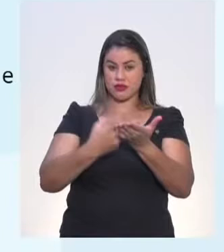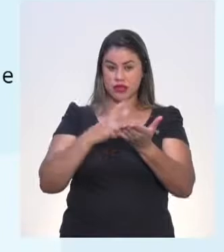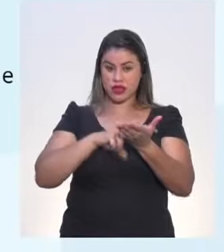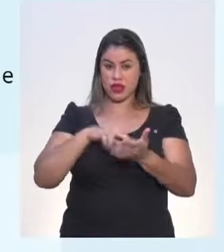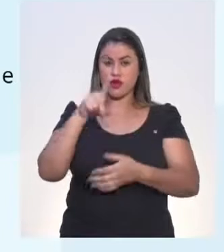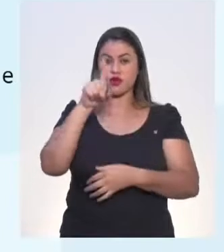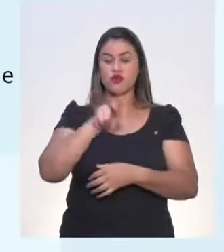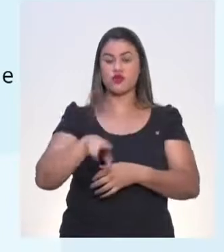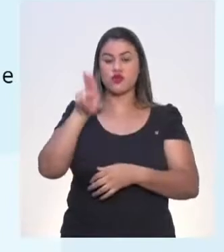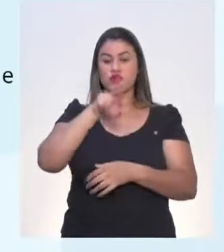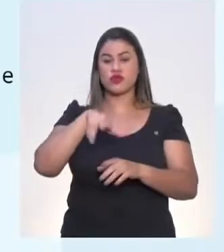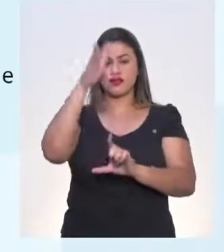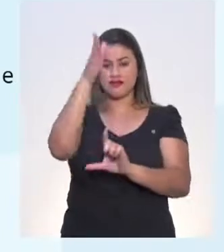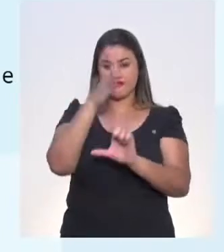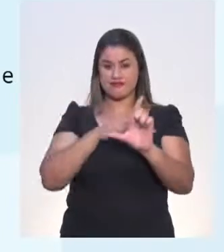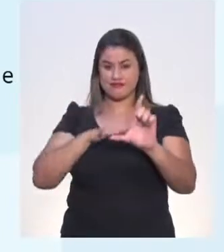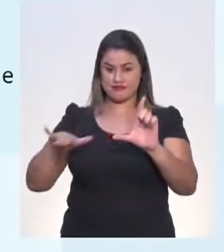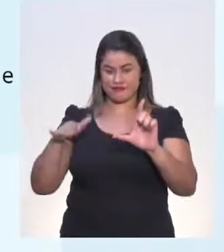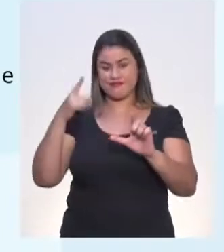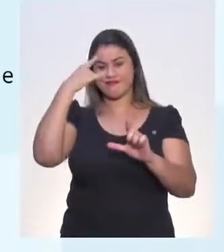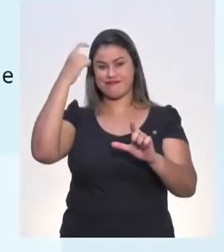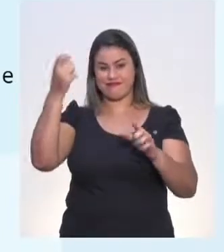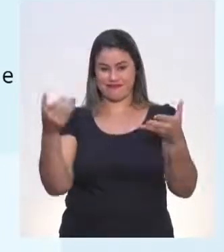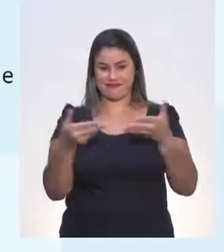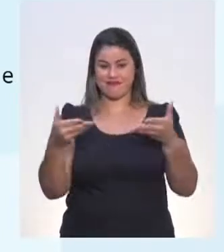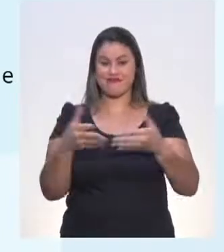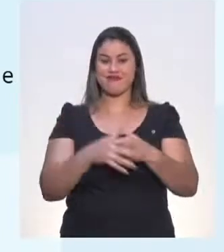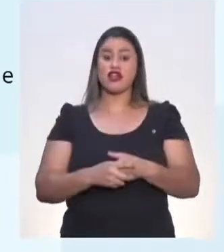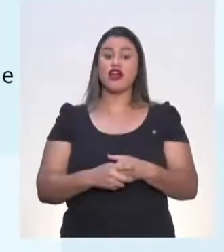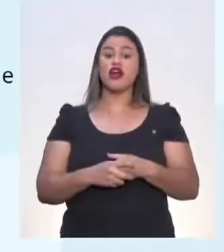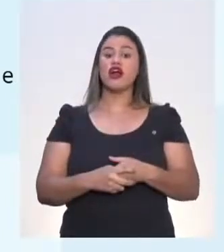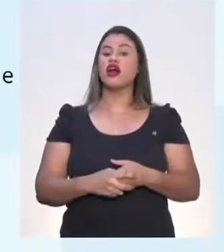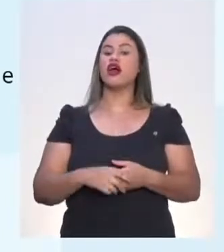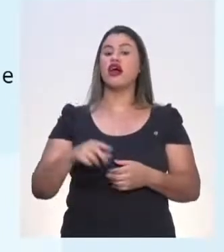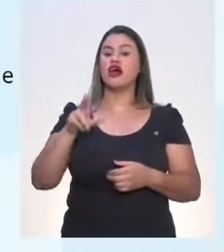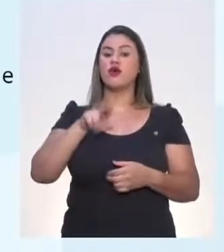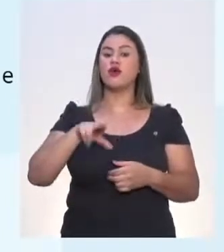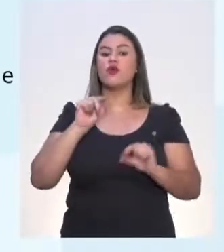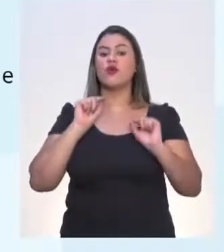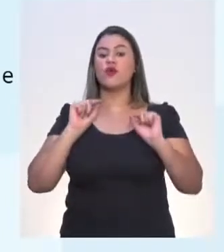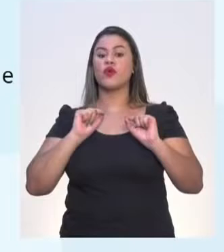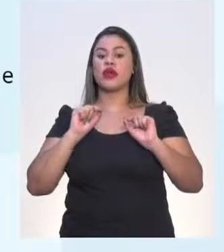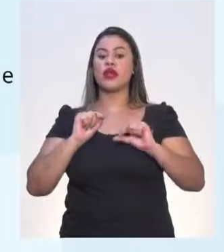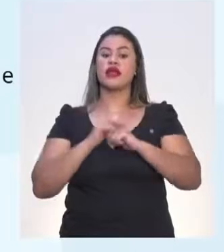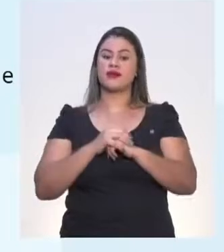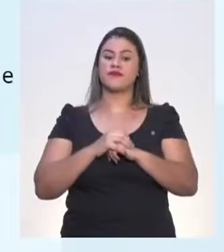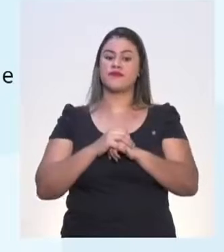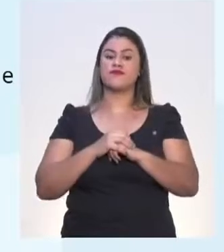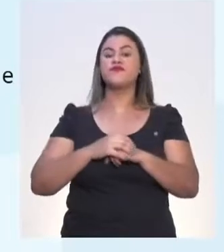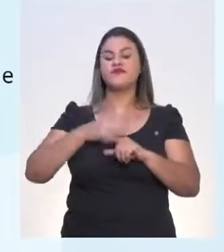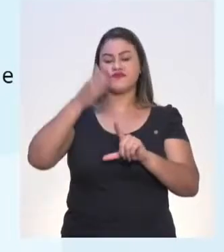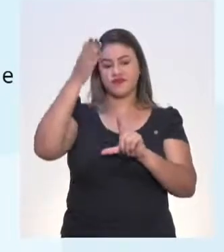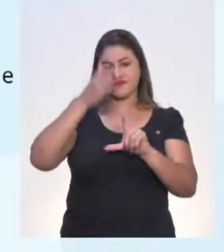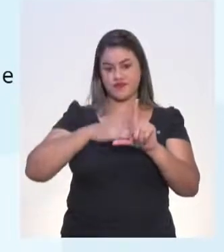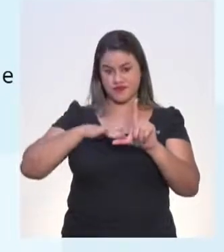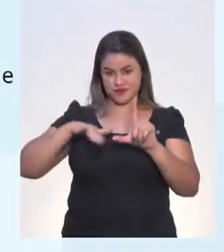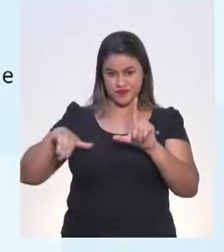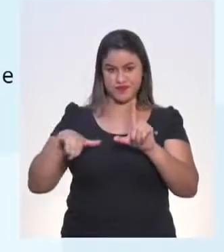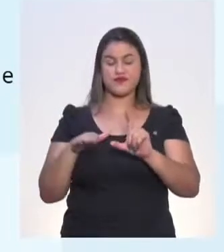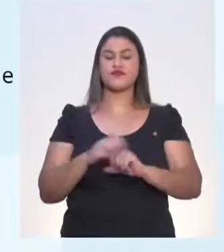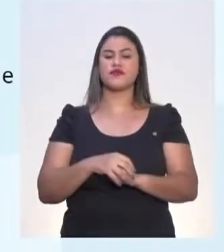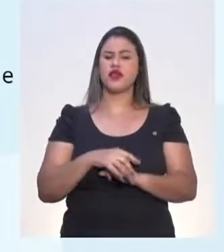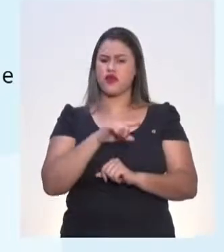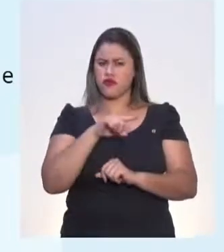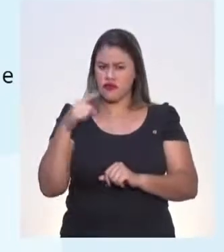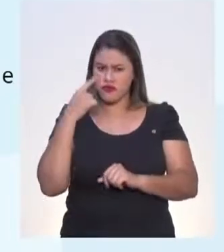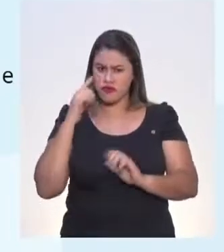o plano cartesiano, que é a ideia hoje, né? Hoje o recurso que nós vamos utilizar é a ideia do plano cartesiano. Vocês já